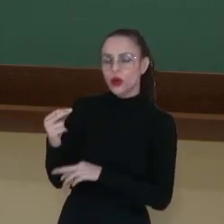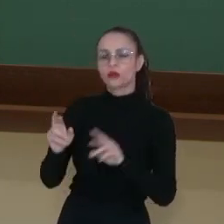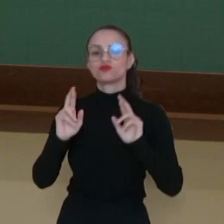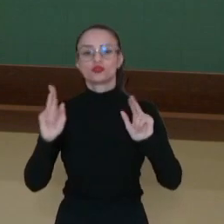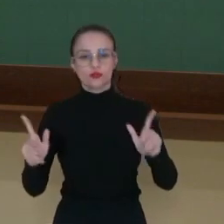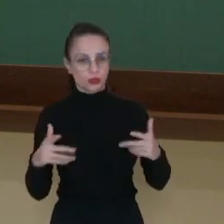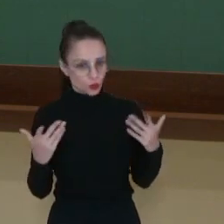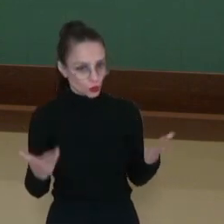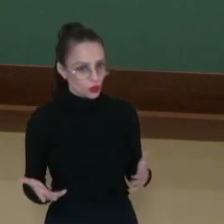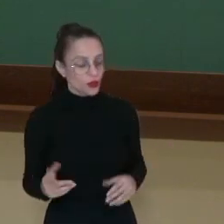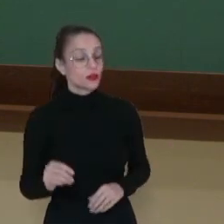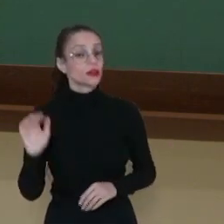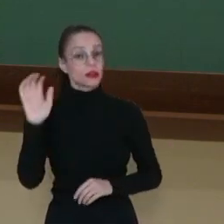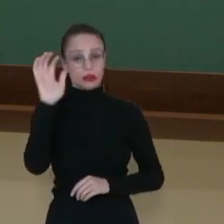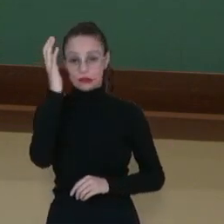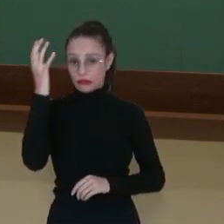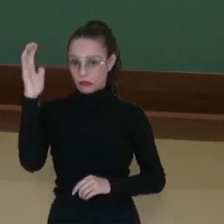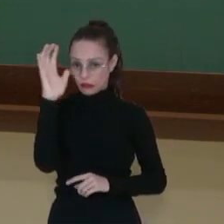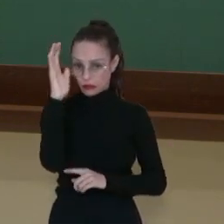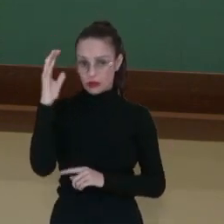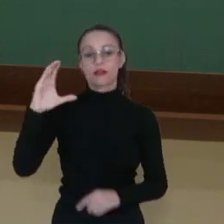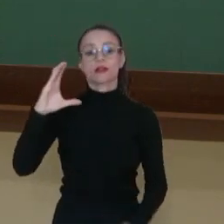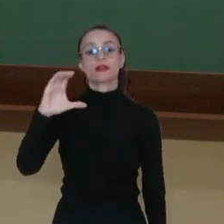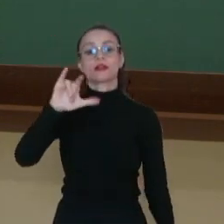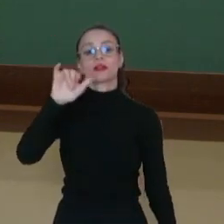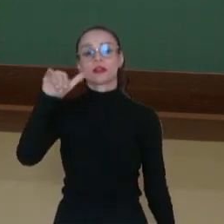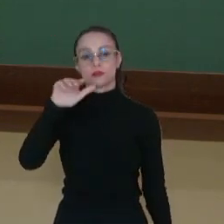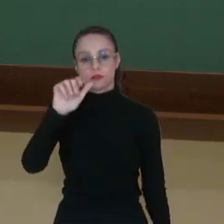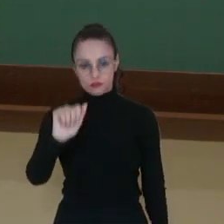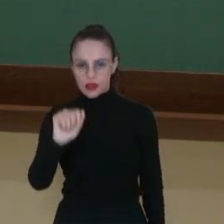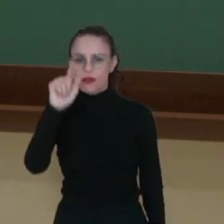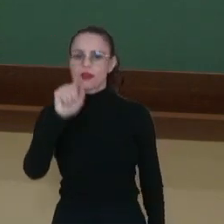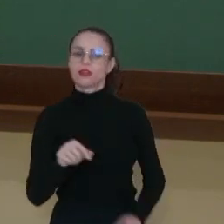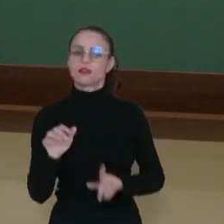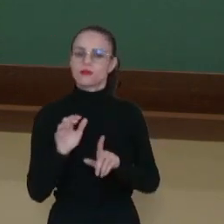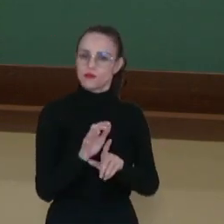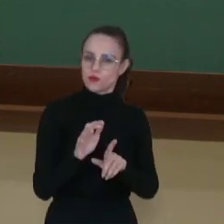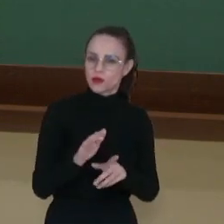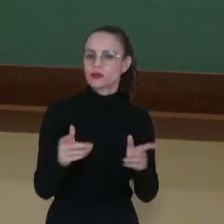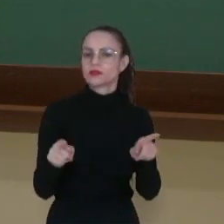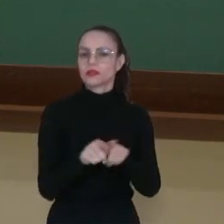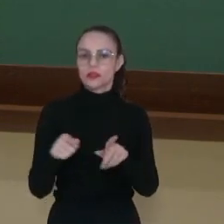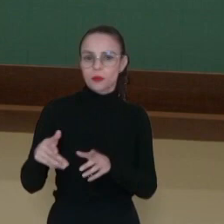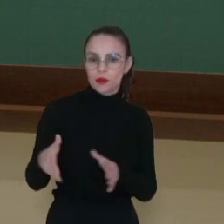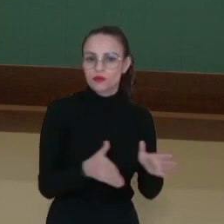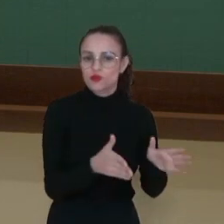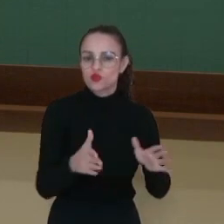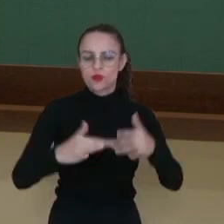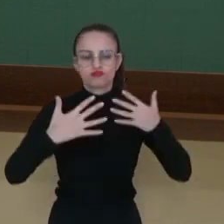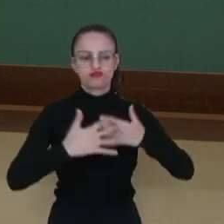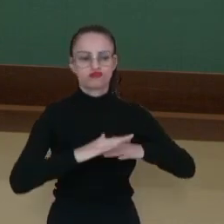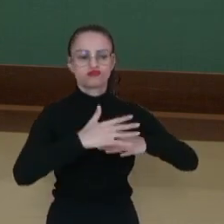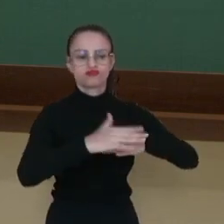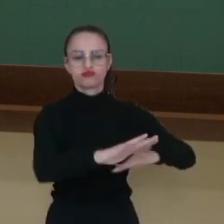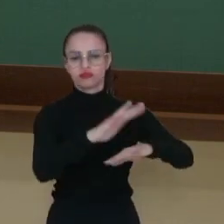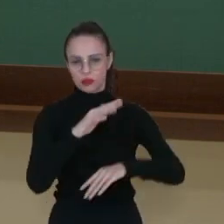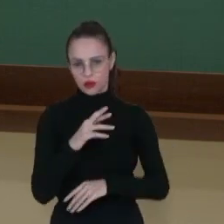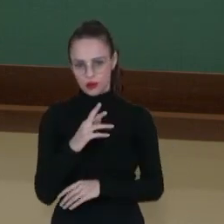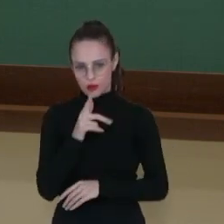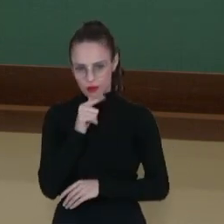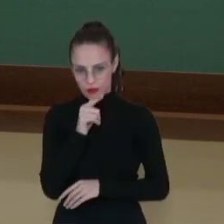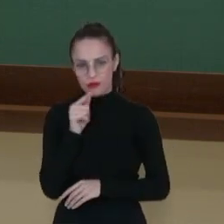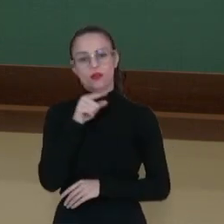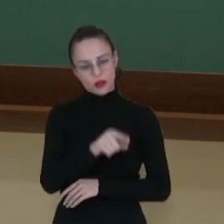vamos ter ali? O clima, que vai influenciar na disponibilidade de água dos rios da região Nordeste, portanto,